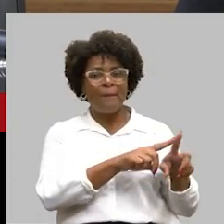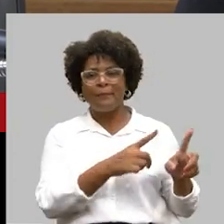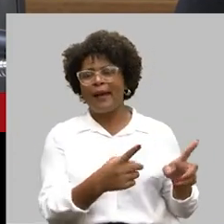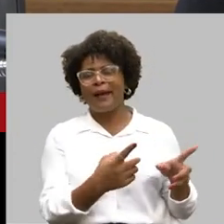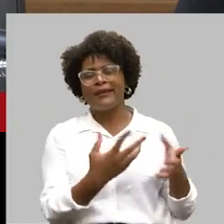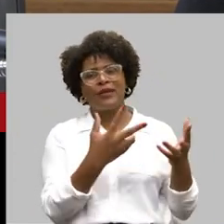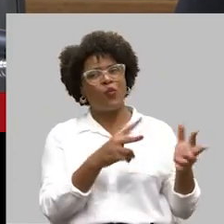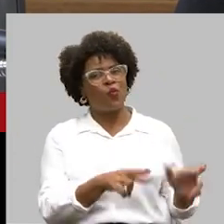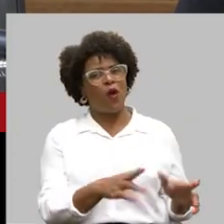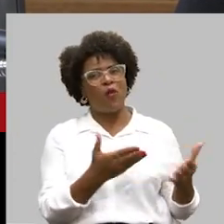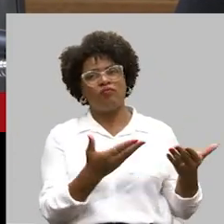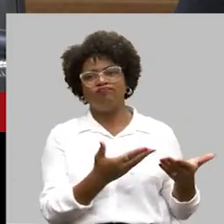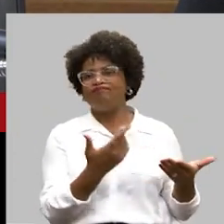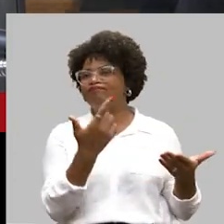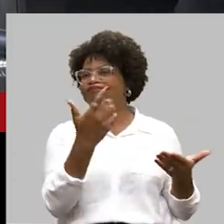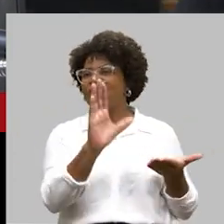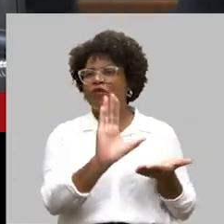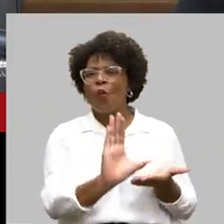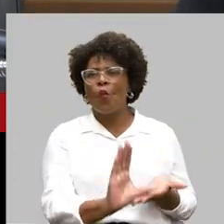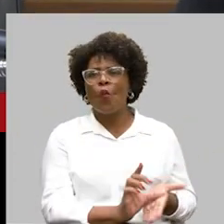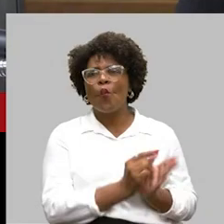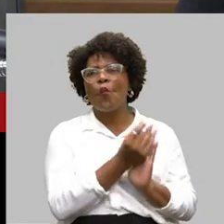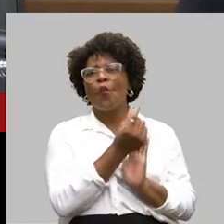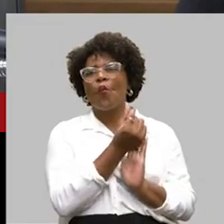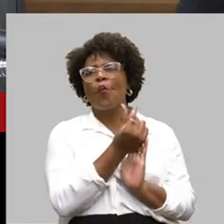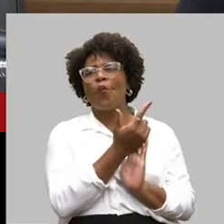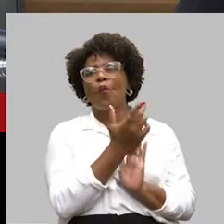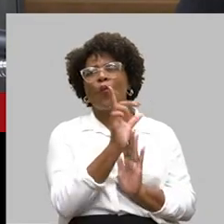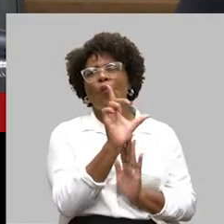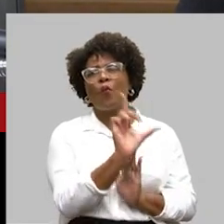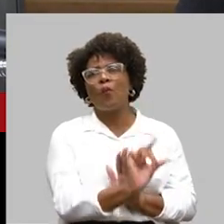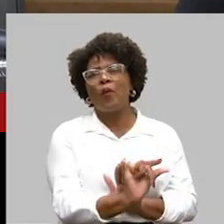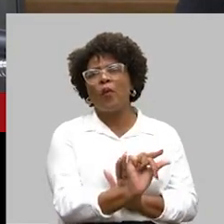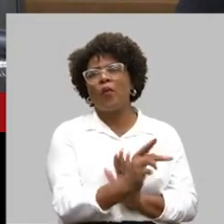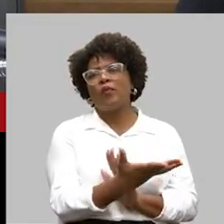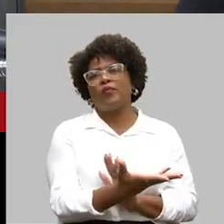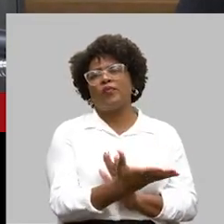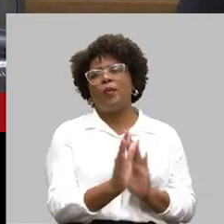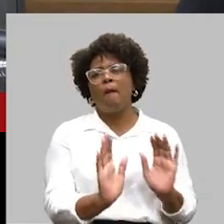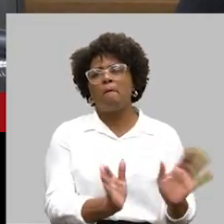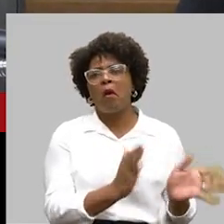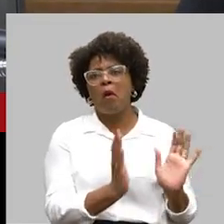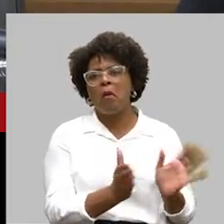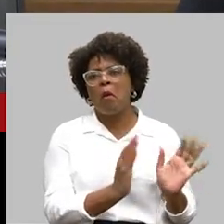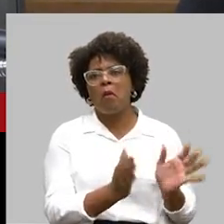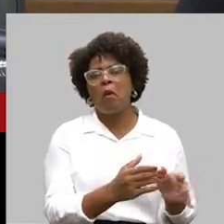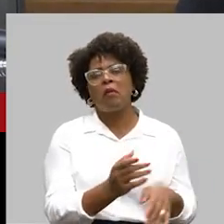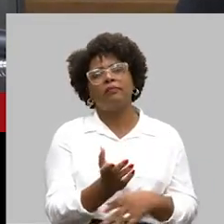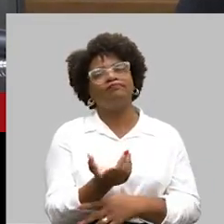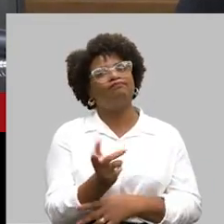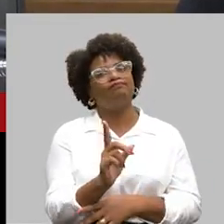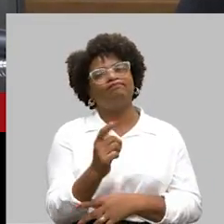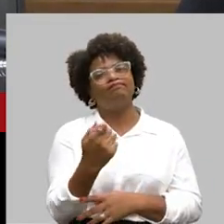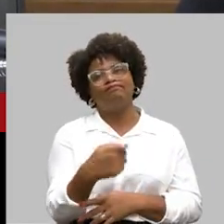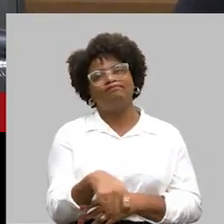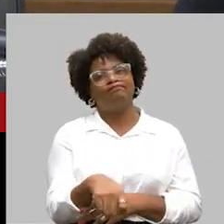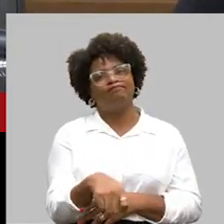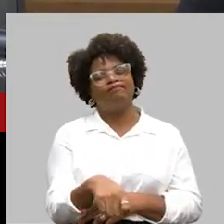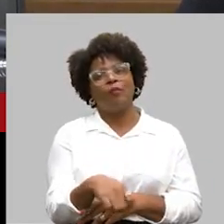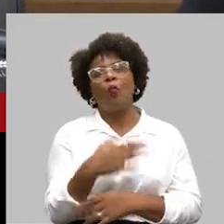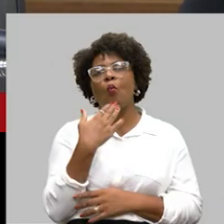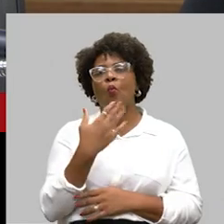hoje de pouco investimento no fomento na produção no beneficiamento Enfim então a gente sabe quando a internet chega quando as